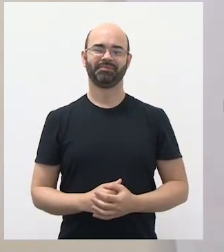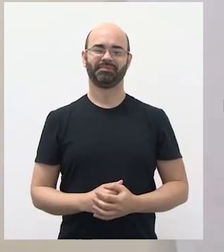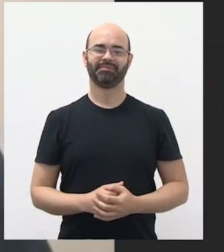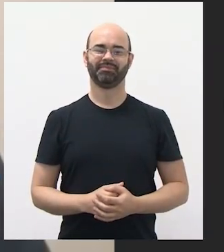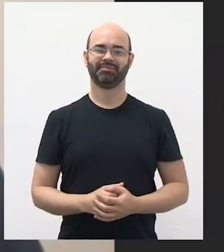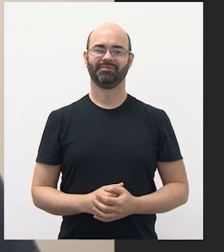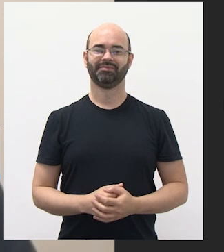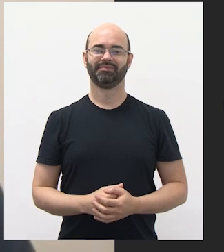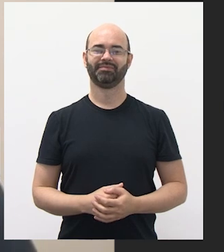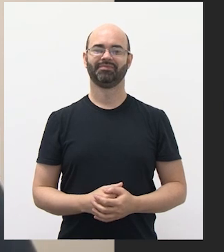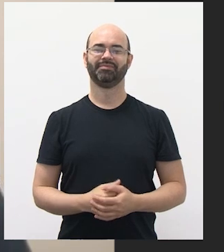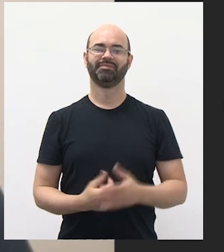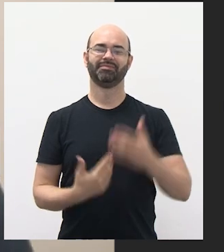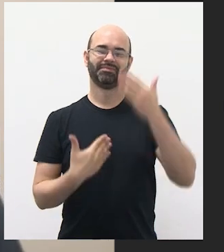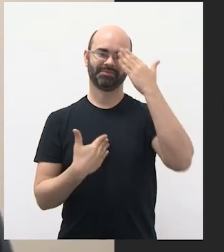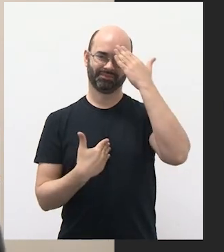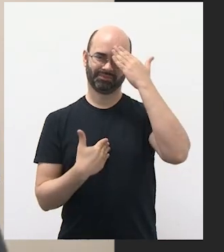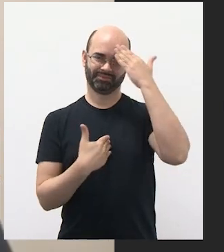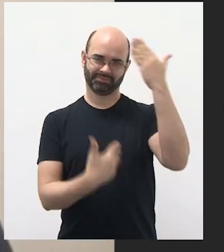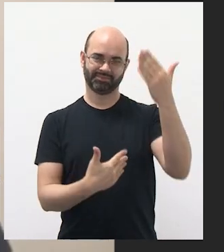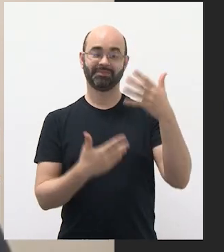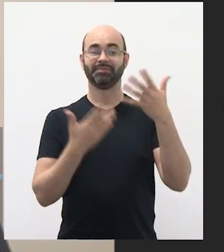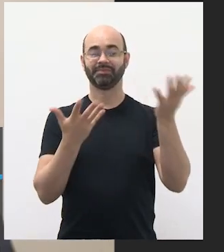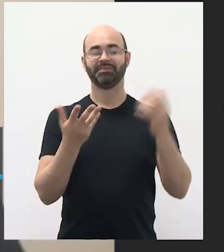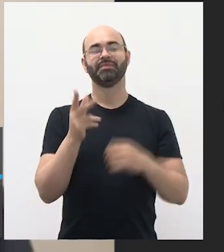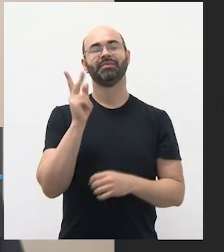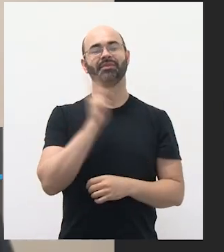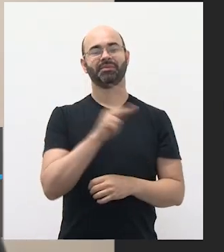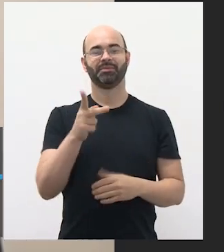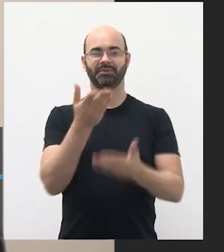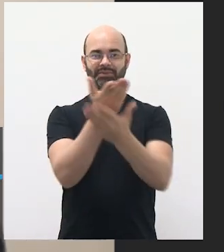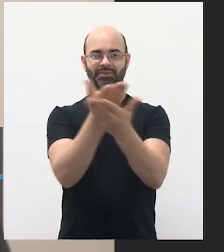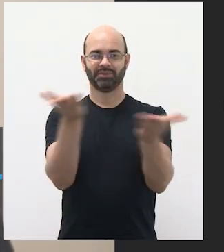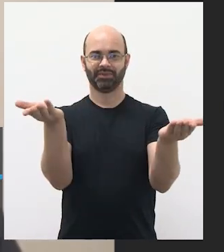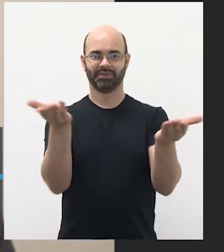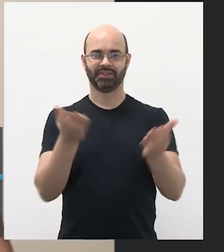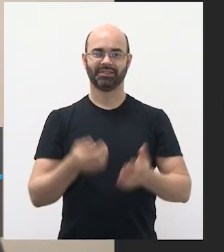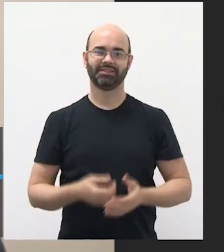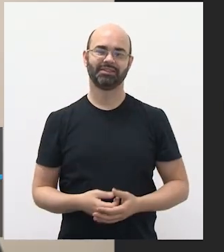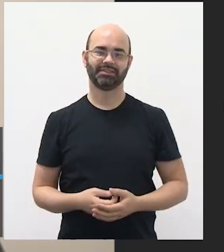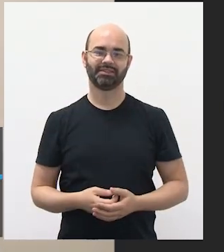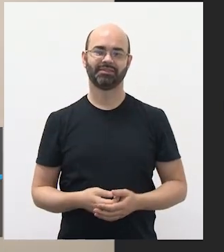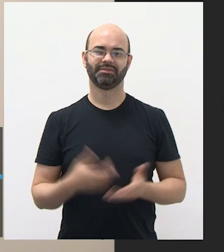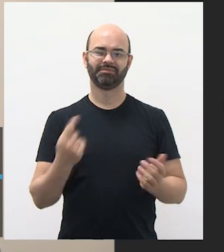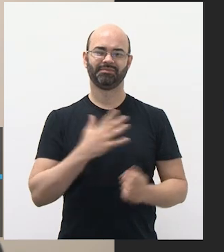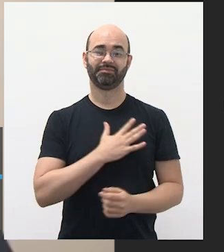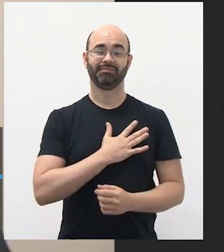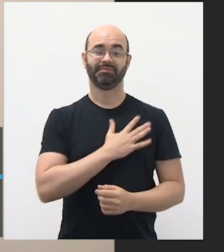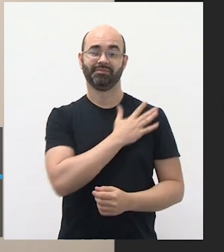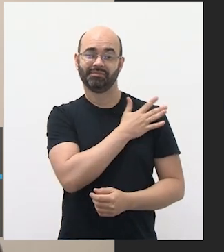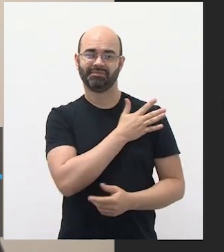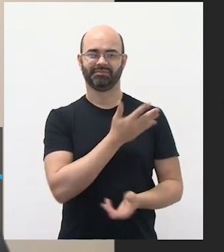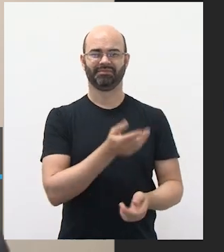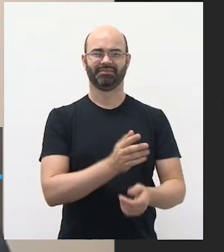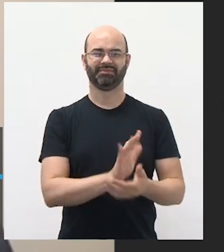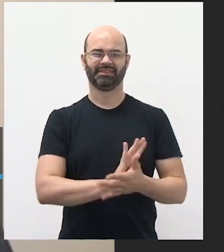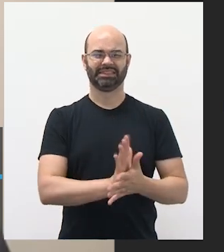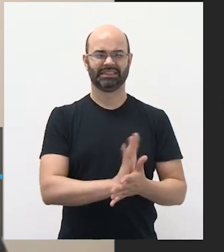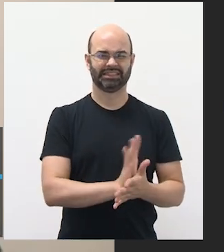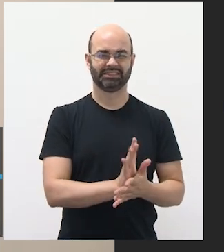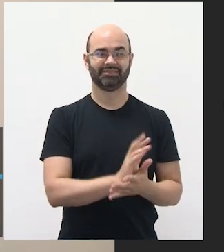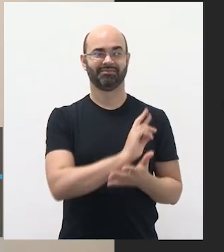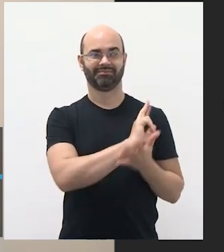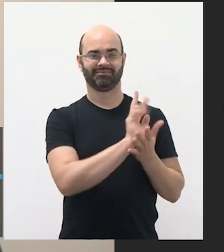Obrigado, Mário. Pois é, professoras, professores, de todos os preconceitos e discriminações que o Mário trouxe,